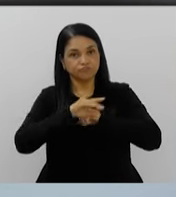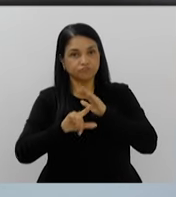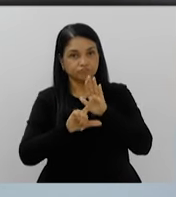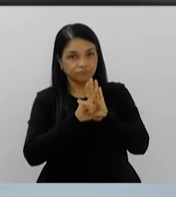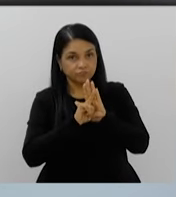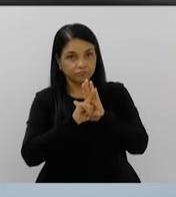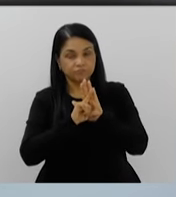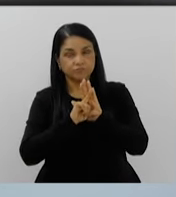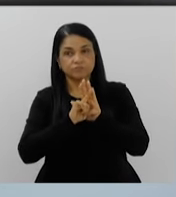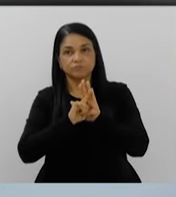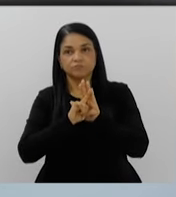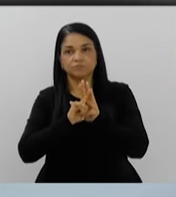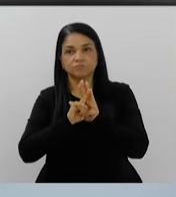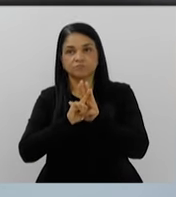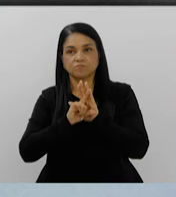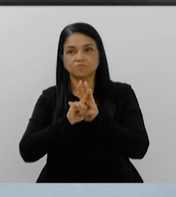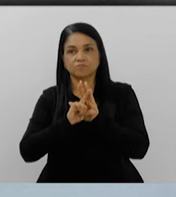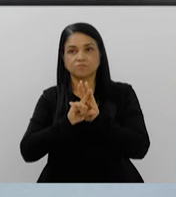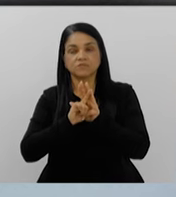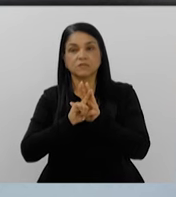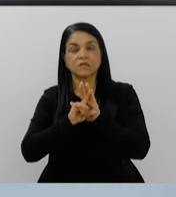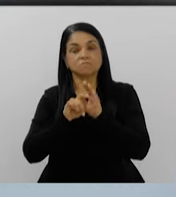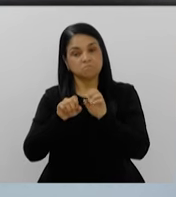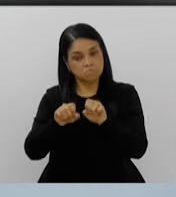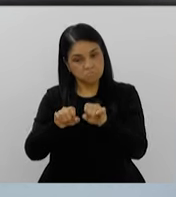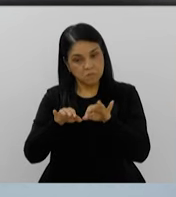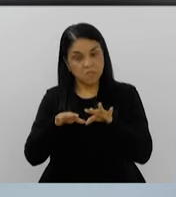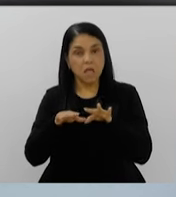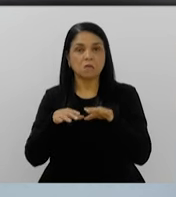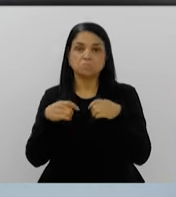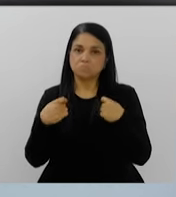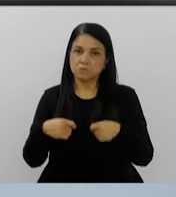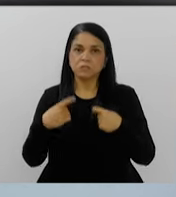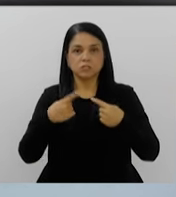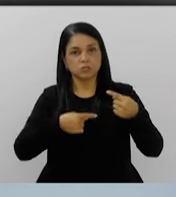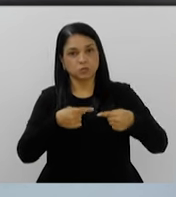legislativa, ele vai a plenário para ser discutido.